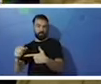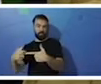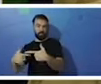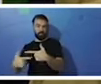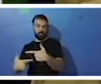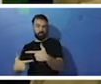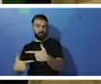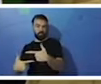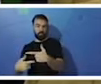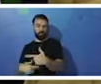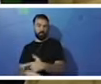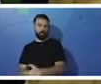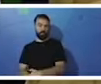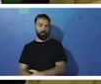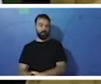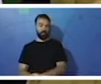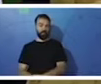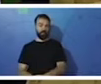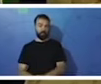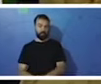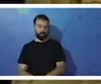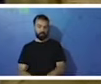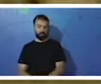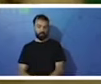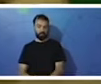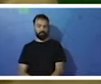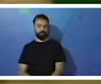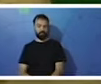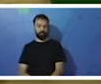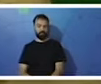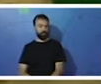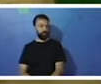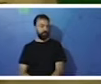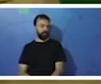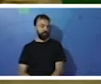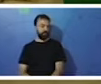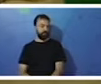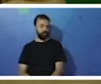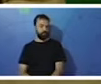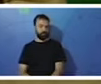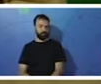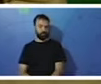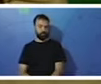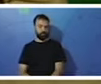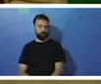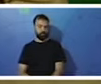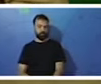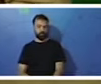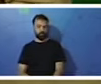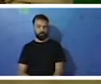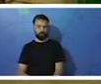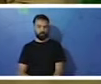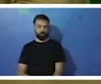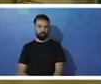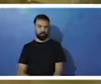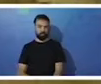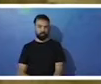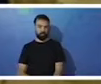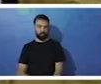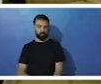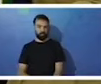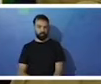lá. 7 grupinhos de 5 cabem no 37.